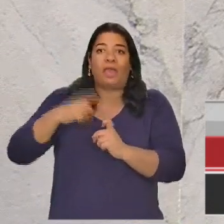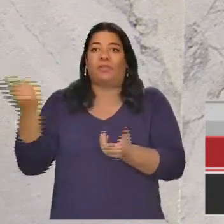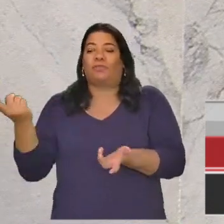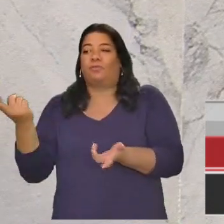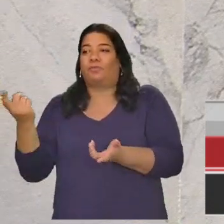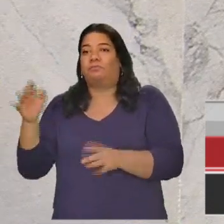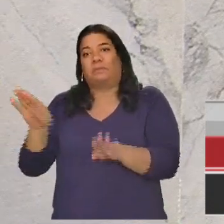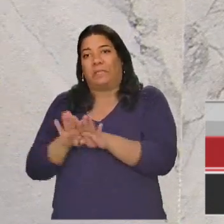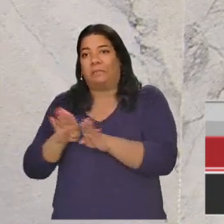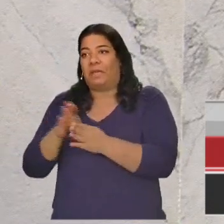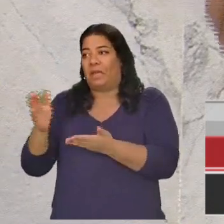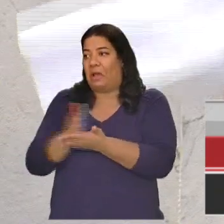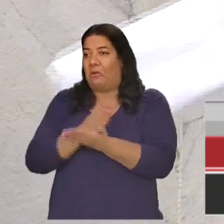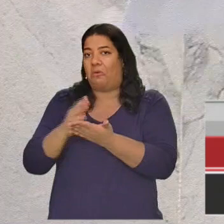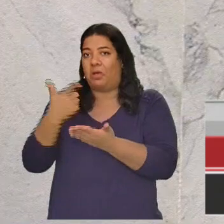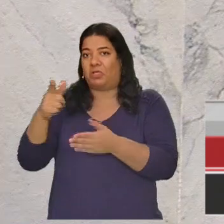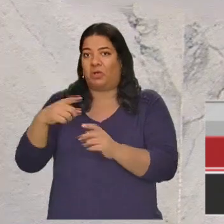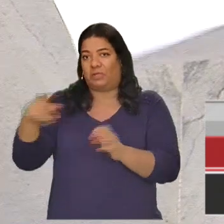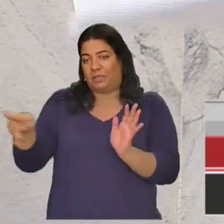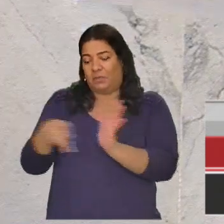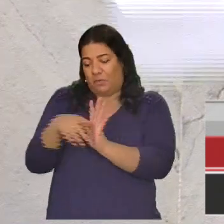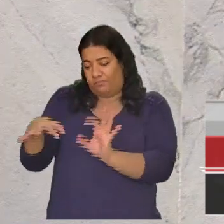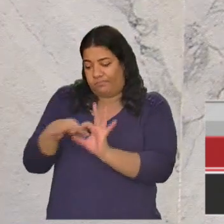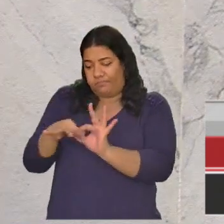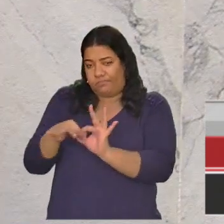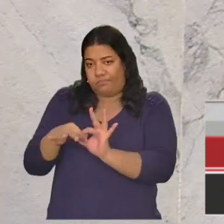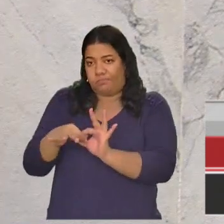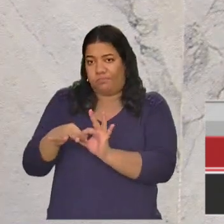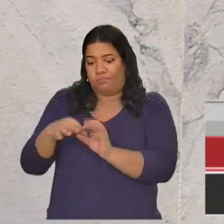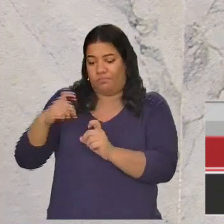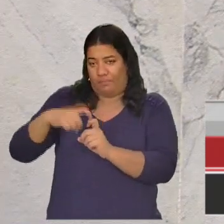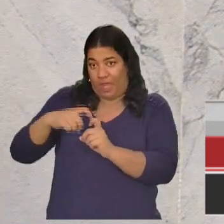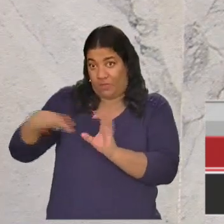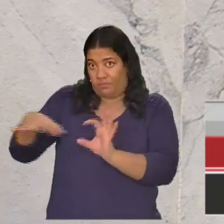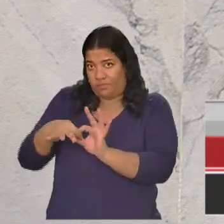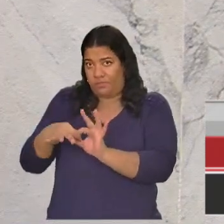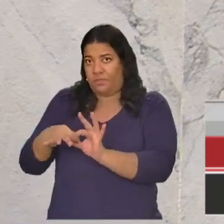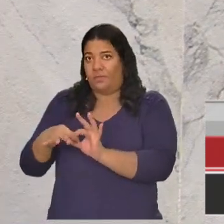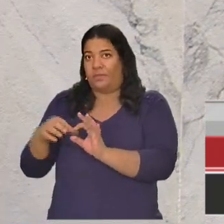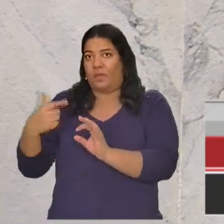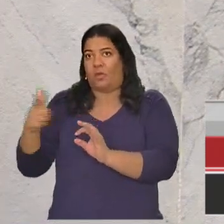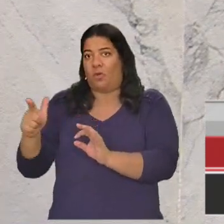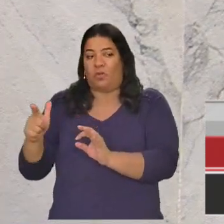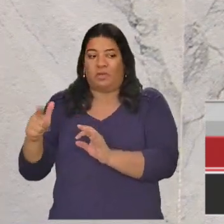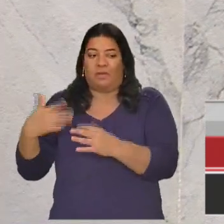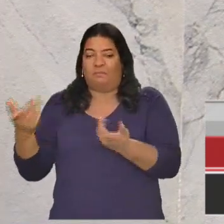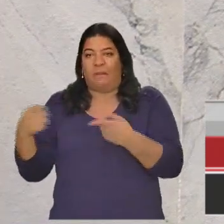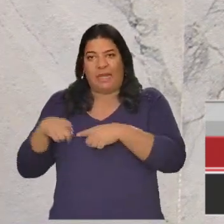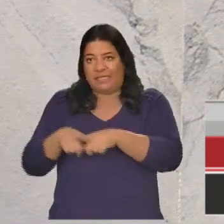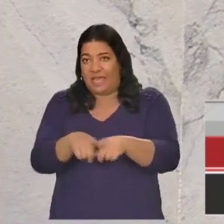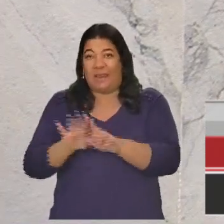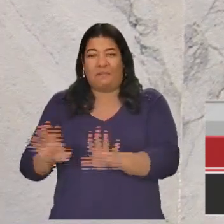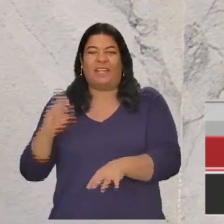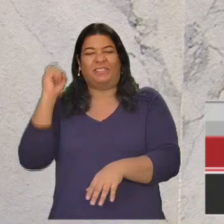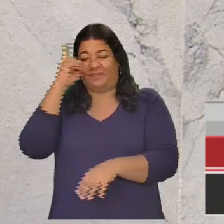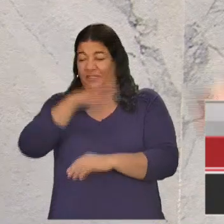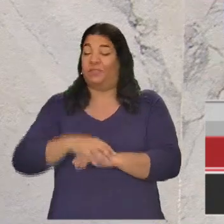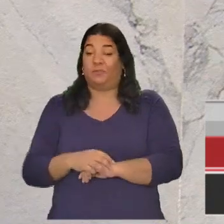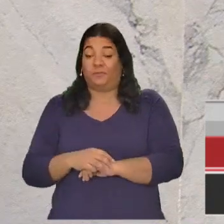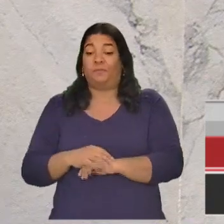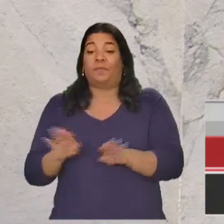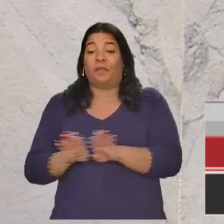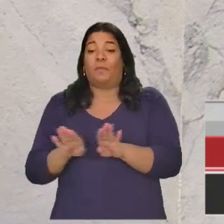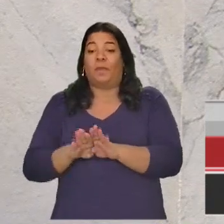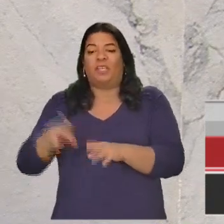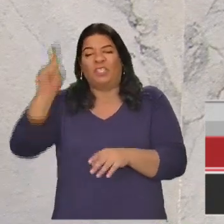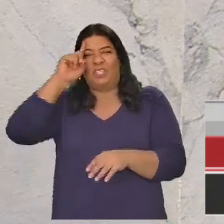não tenha na prática muitas vezes acesso à assistência médica a questão da data base salarial que